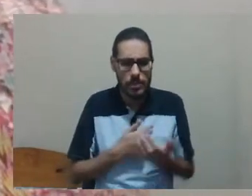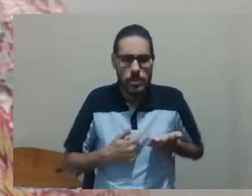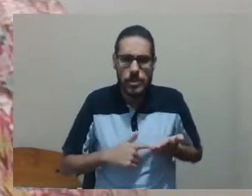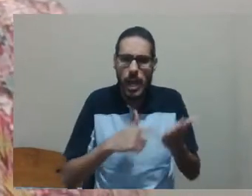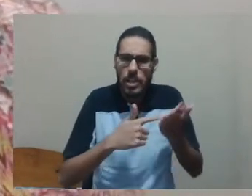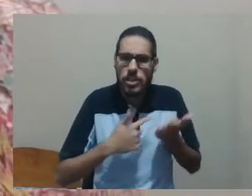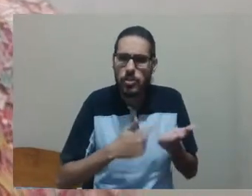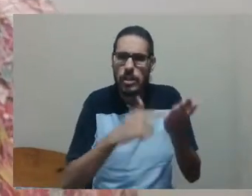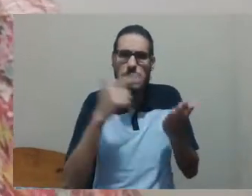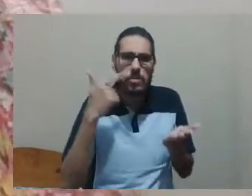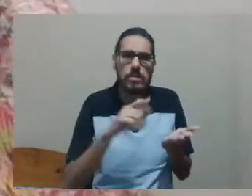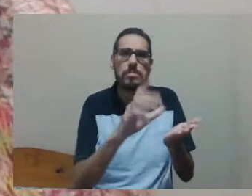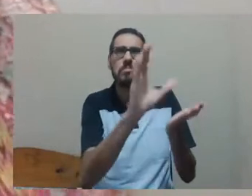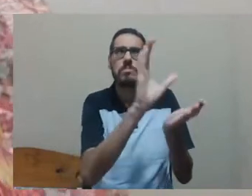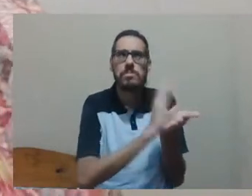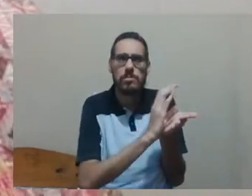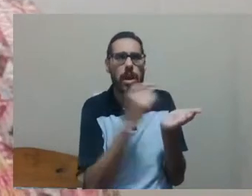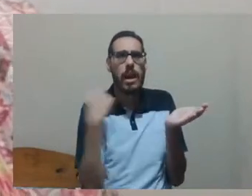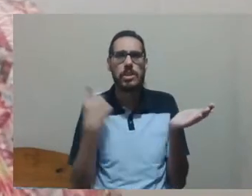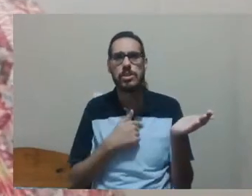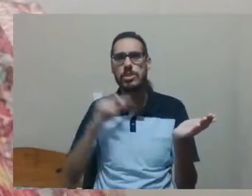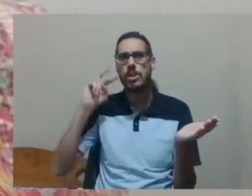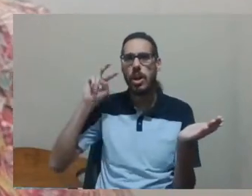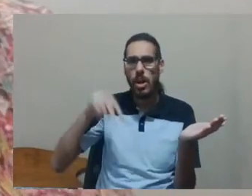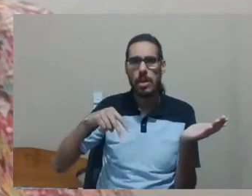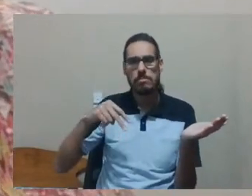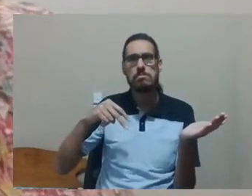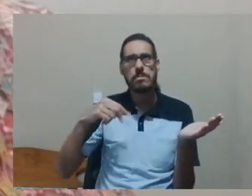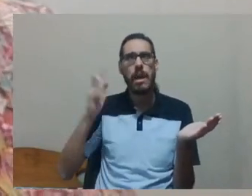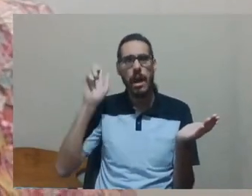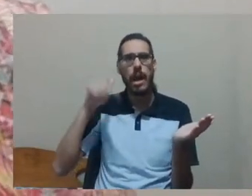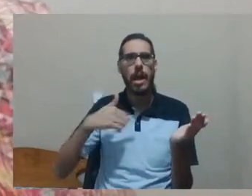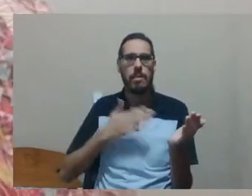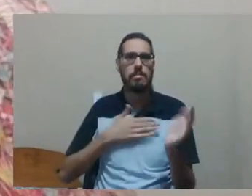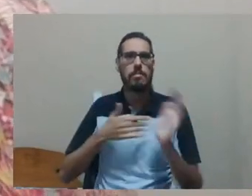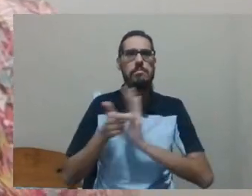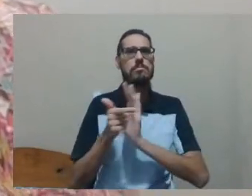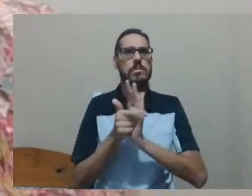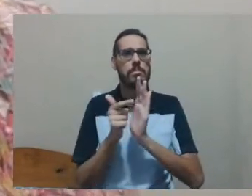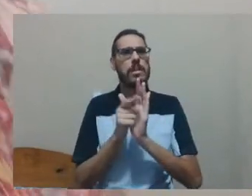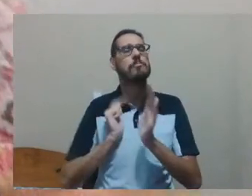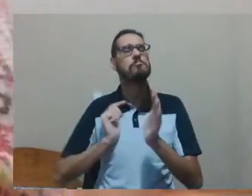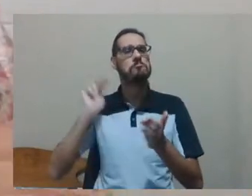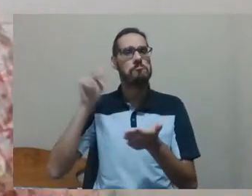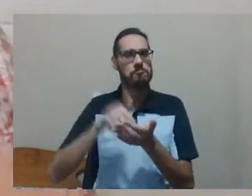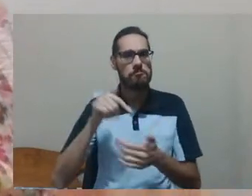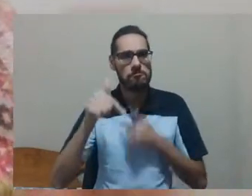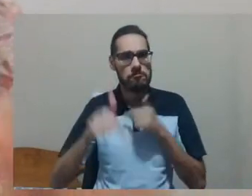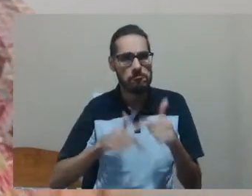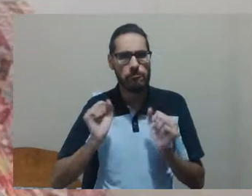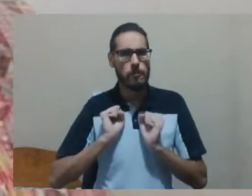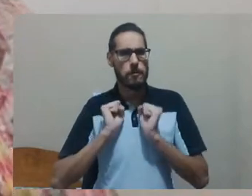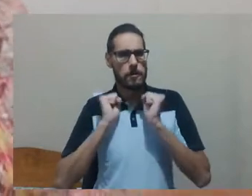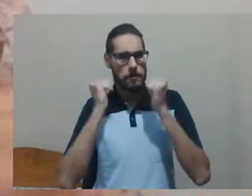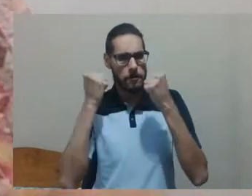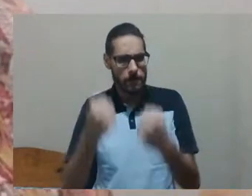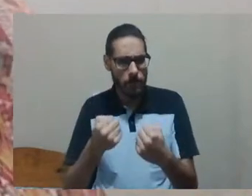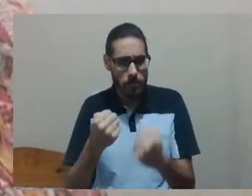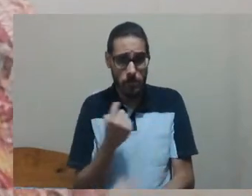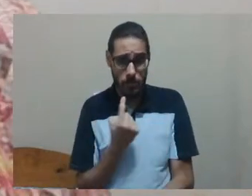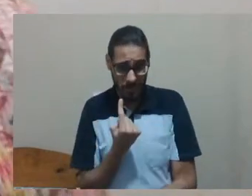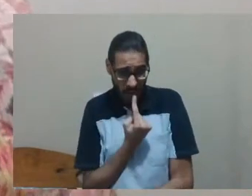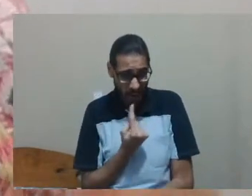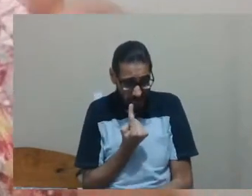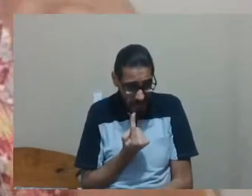achamos que é nossa atribuição. E fomos fazer isso. Com muito esforço, uma andorinha não faz verão, mas de